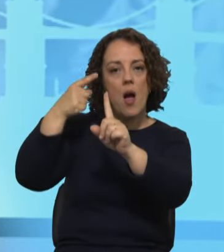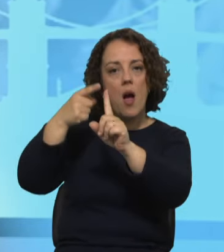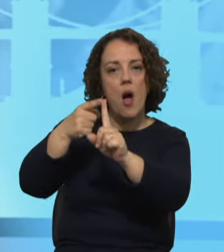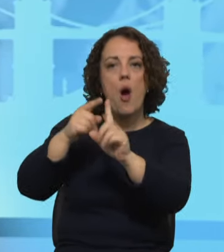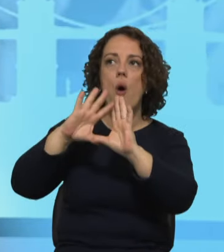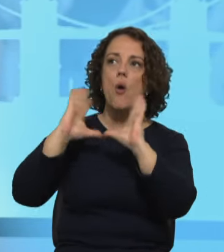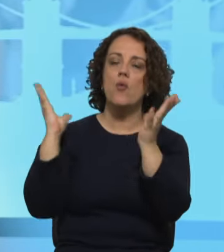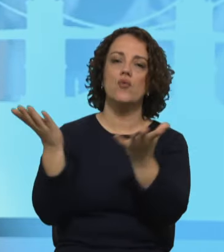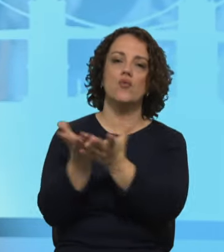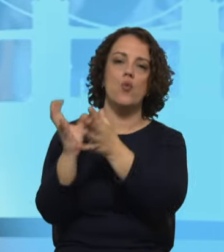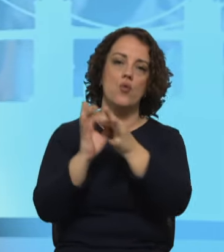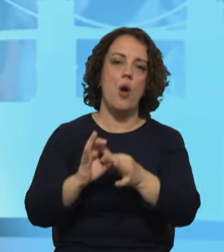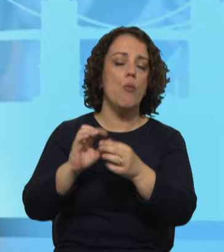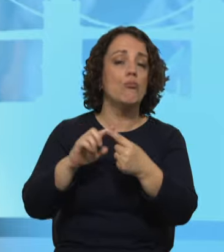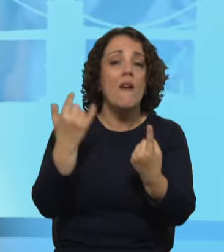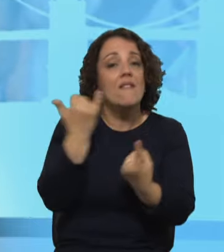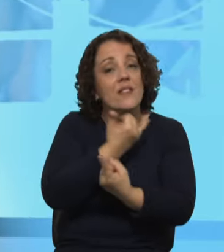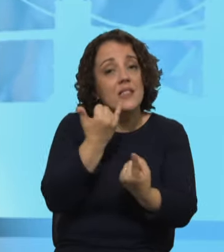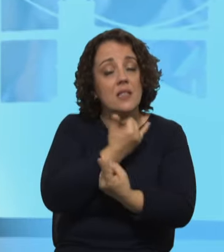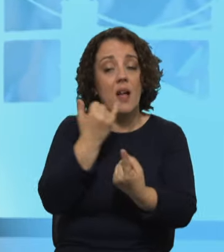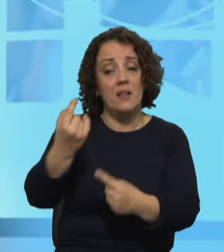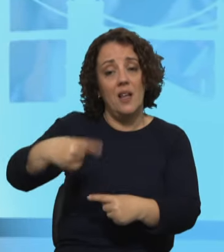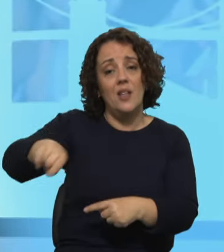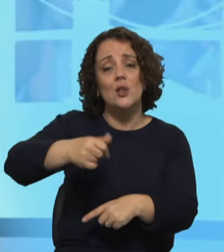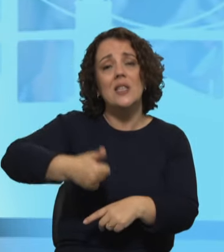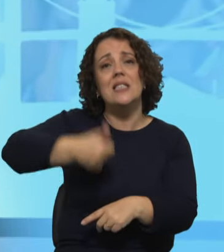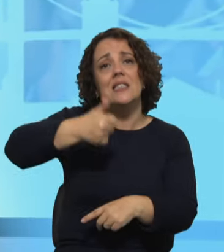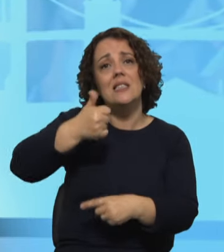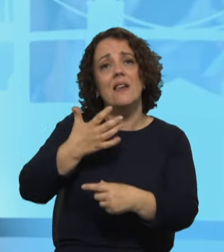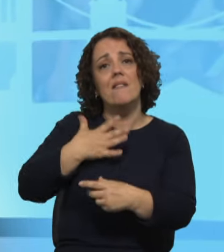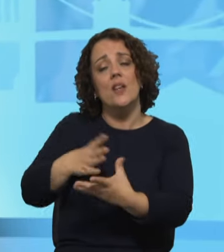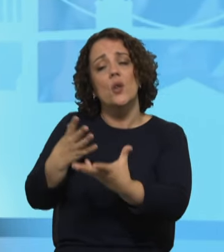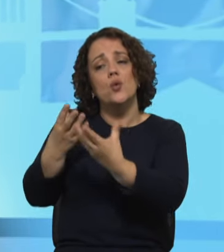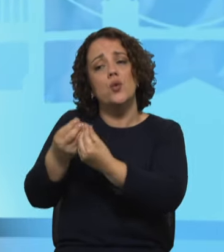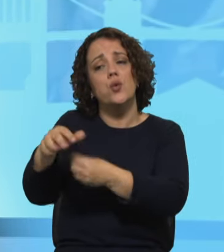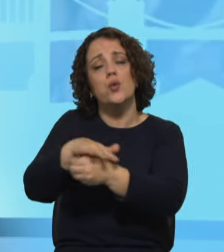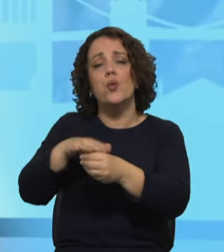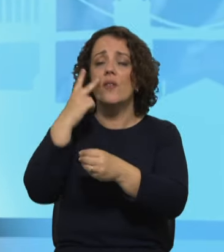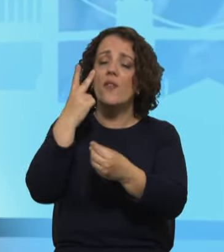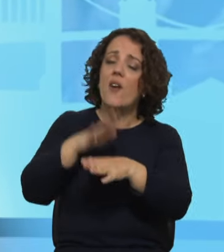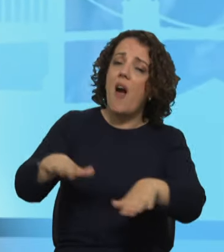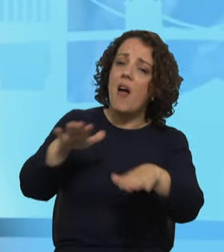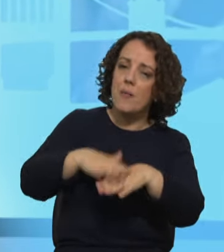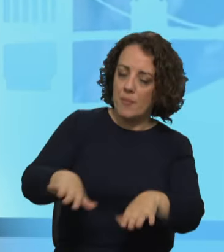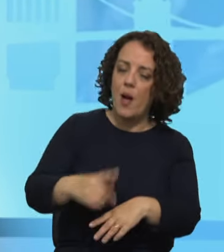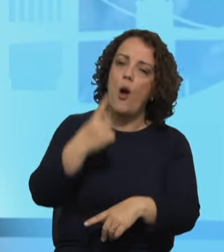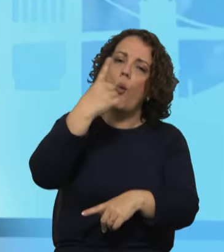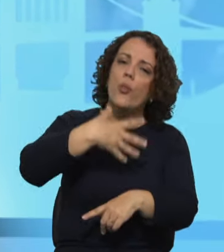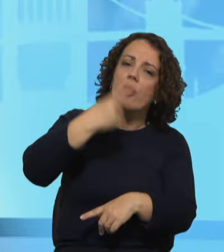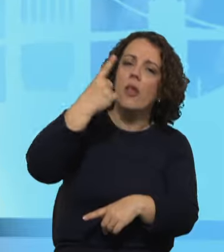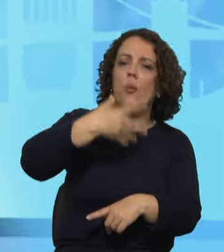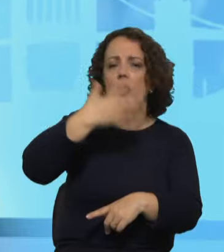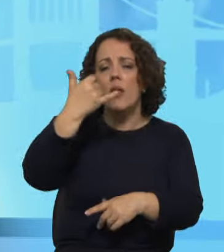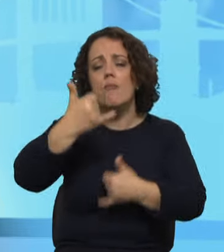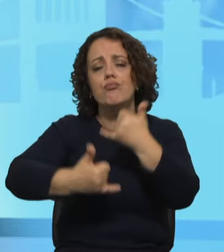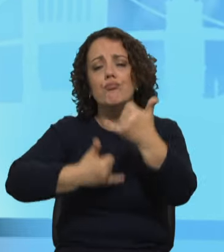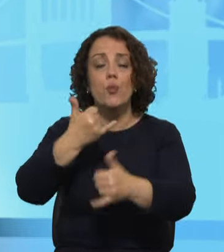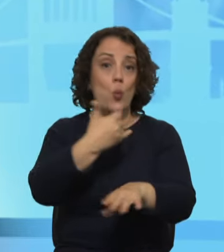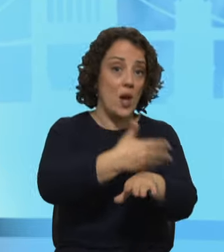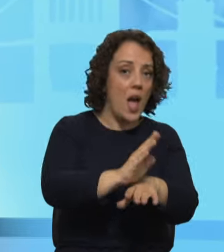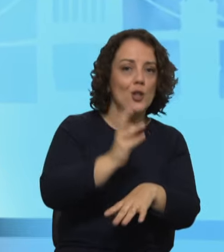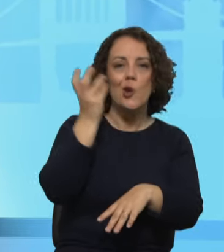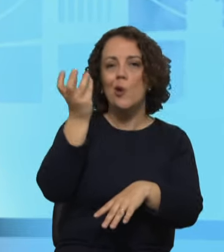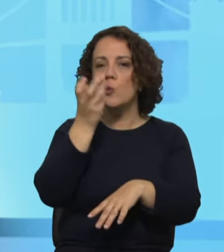cotidiano normal de quem só quer est junto dos seus e viver tranquilo um dia de cada vez tudo o resto é cultura